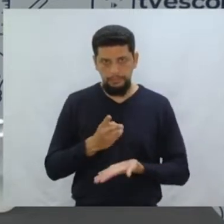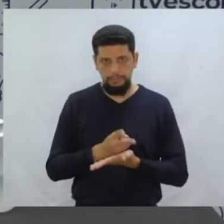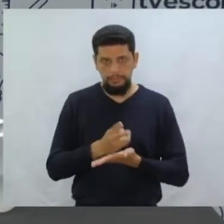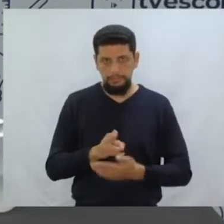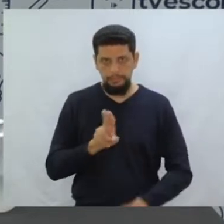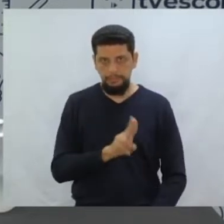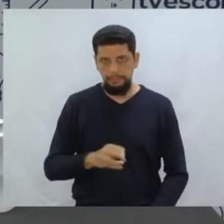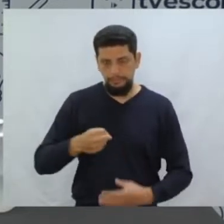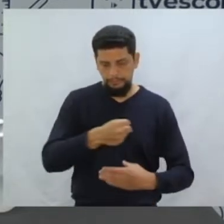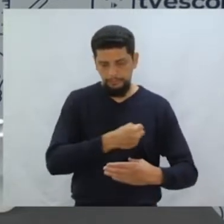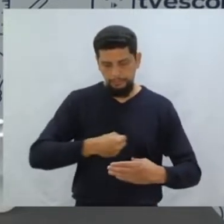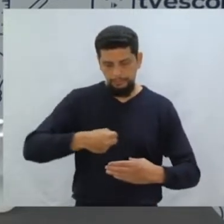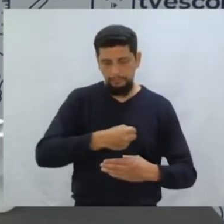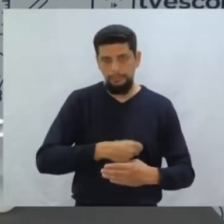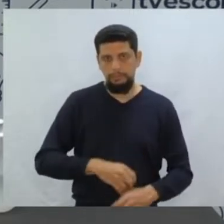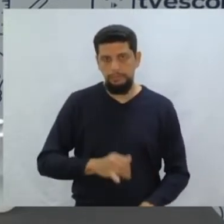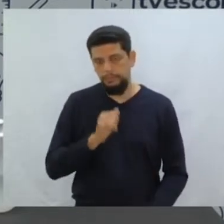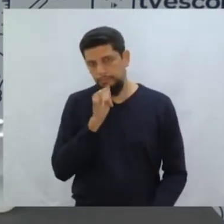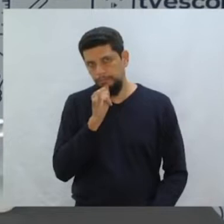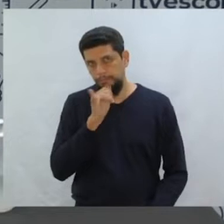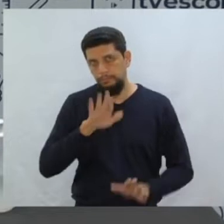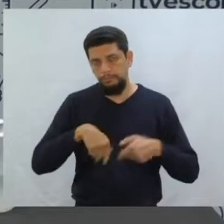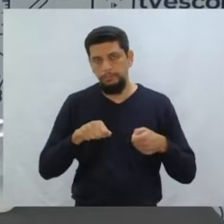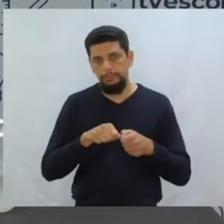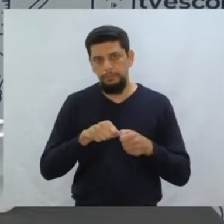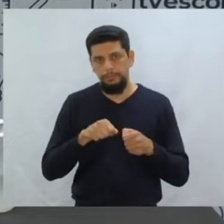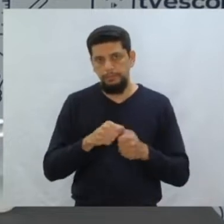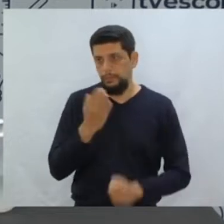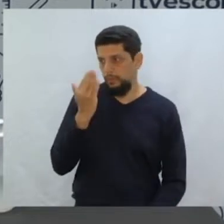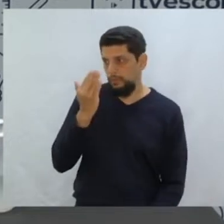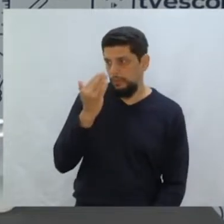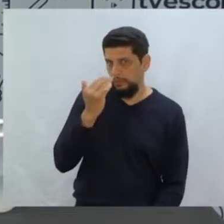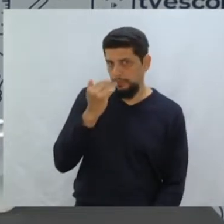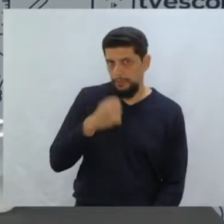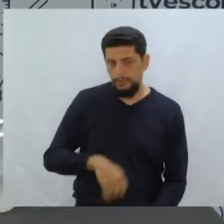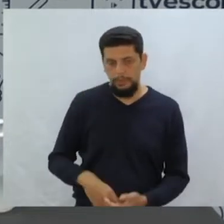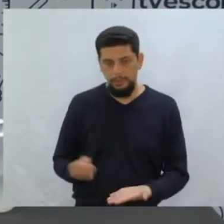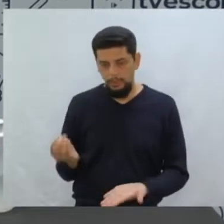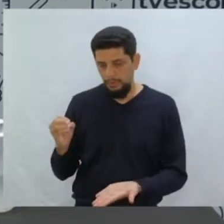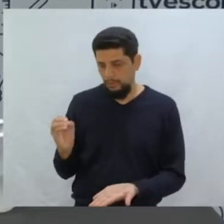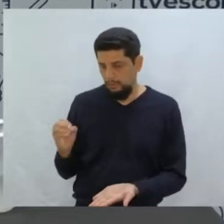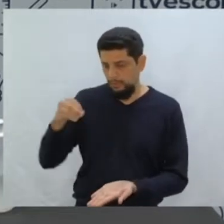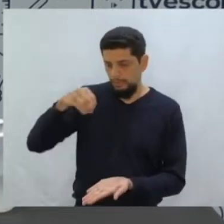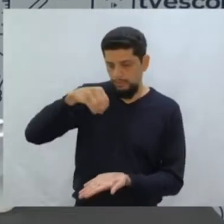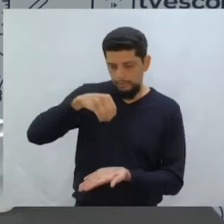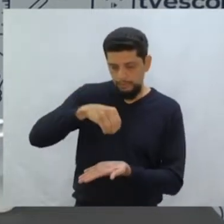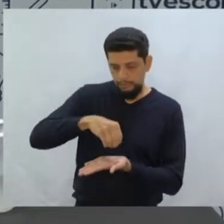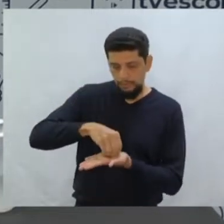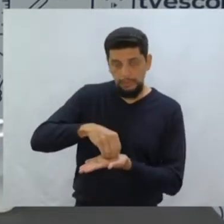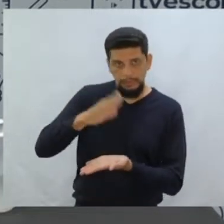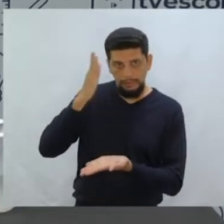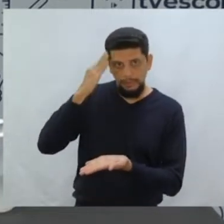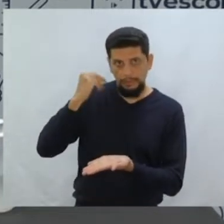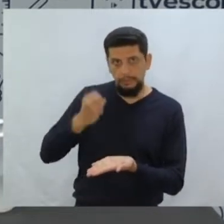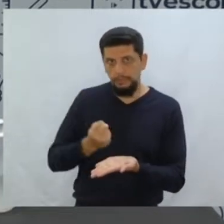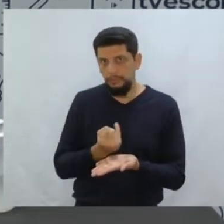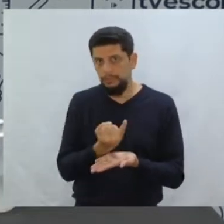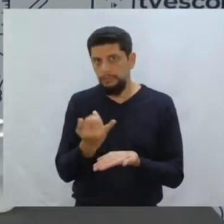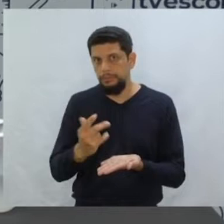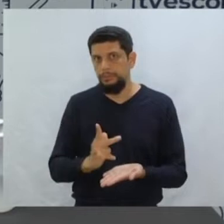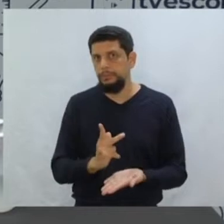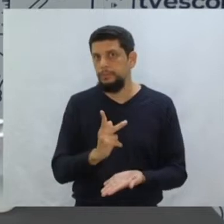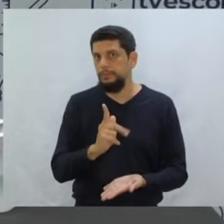utilizada na cozinha, né? Então, quando vão lá fazer os alimentos, o cozinheiro, a cozinheira colocam aqui para